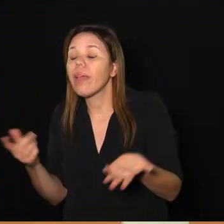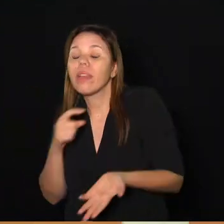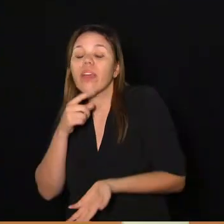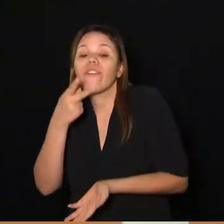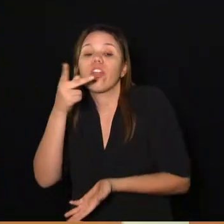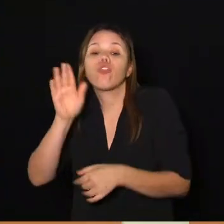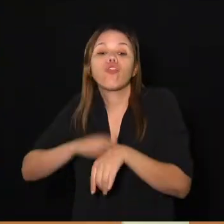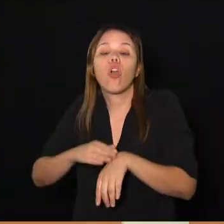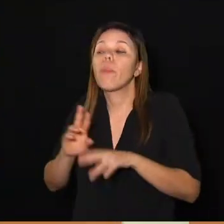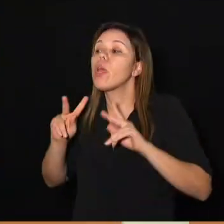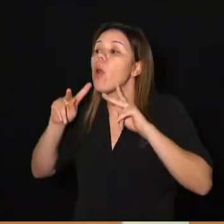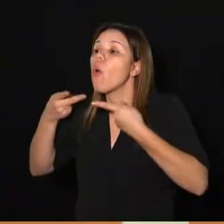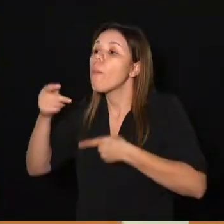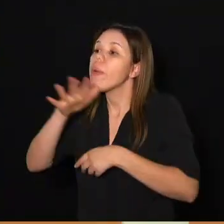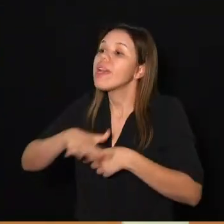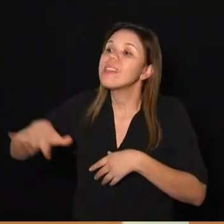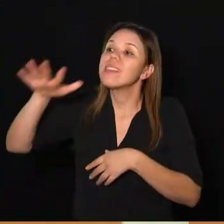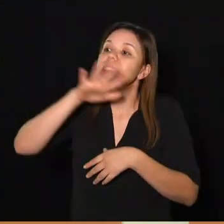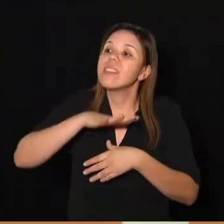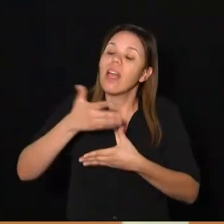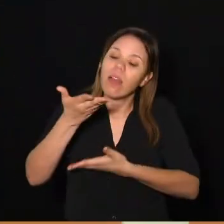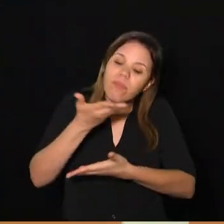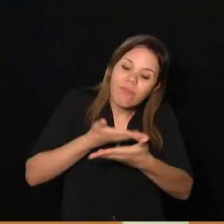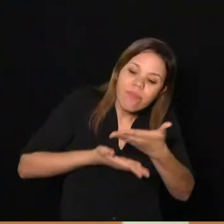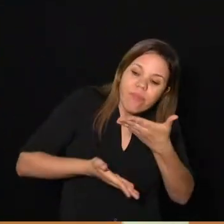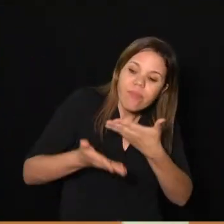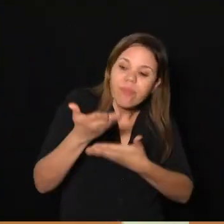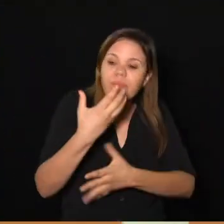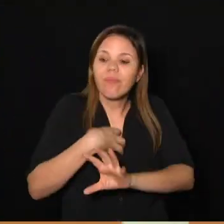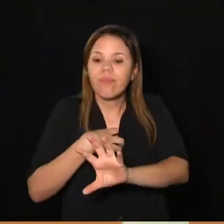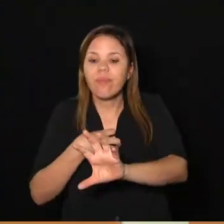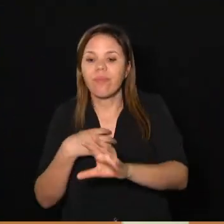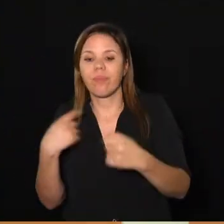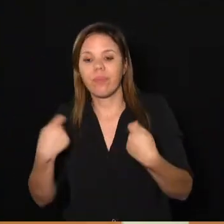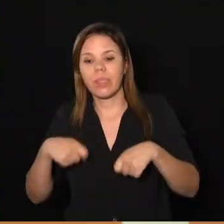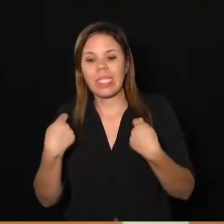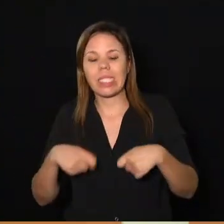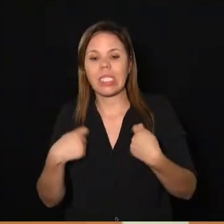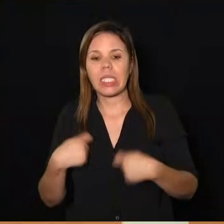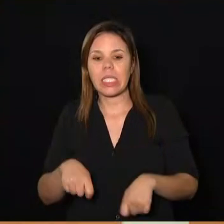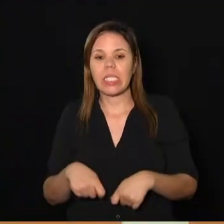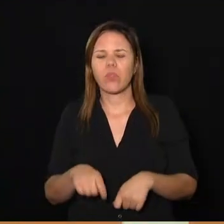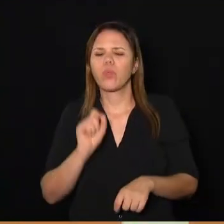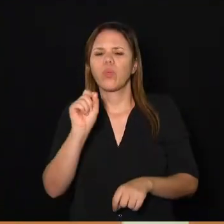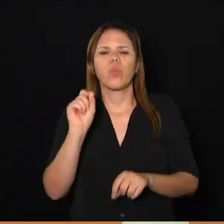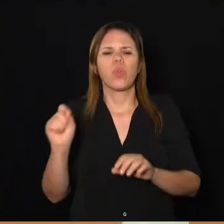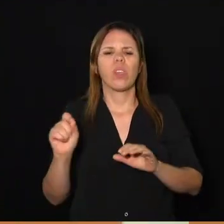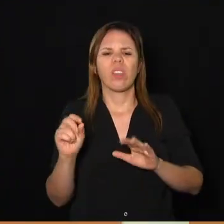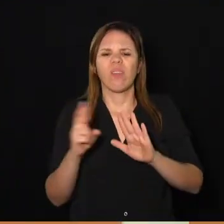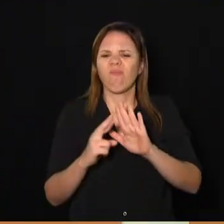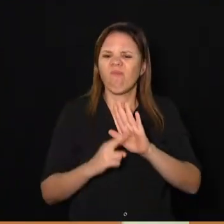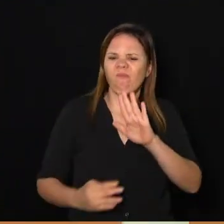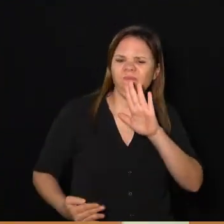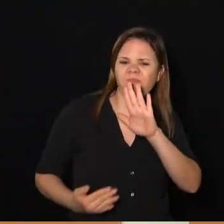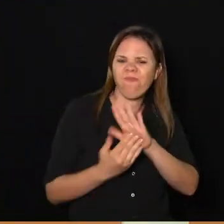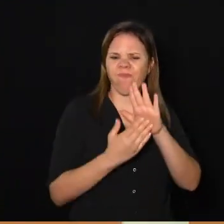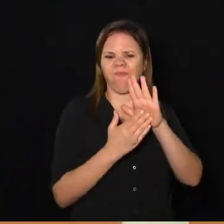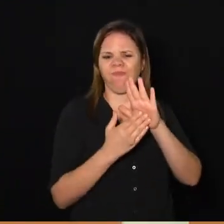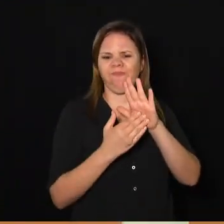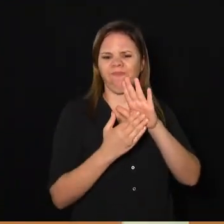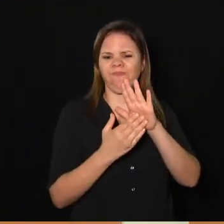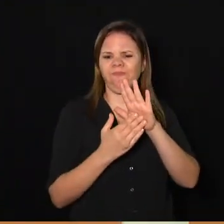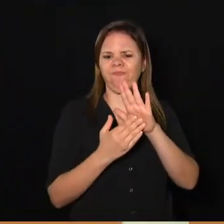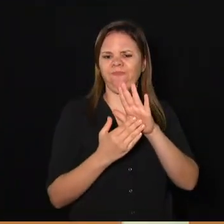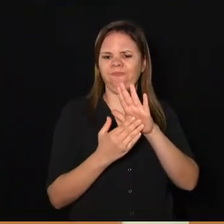que é isso que nós precisamos a burocratização ela só é boa quando ela